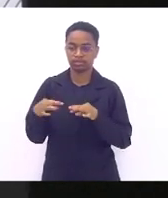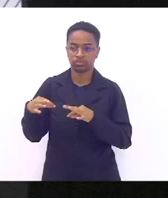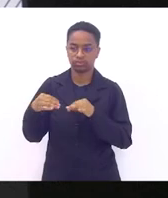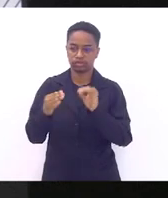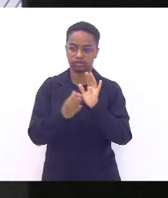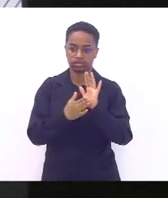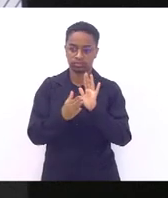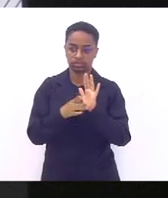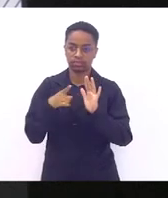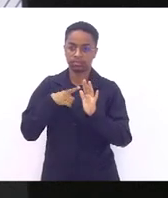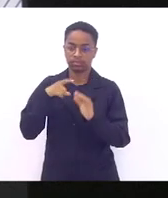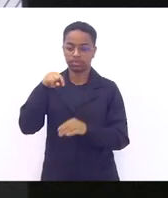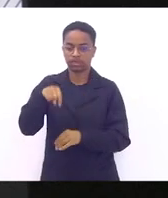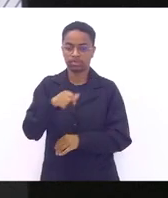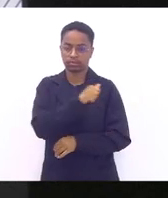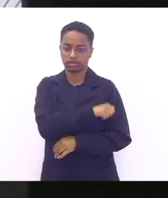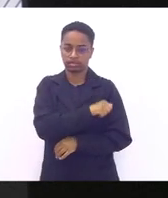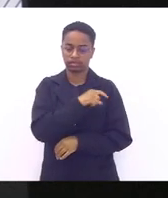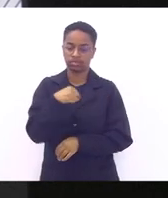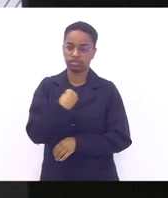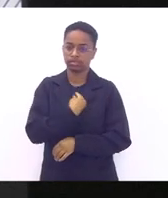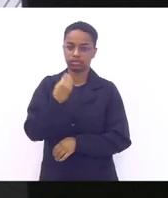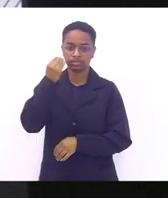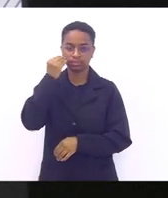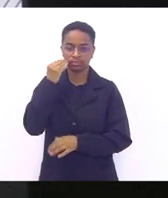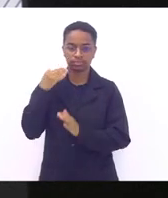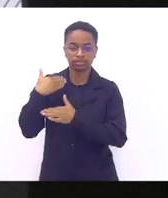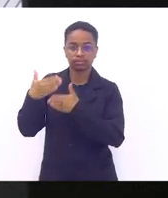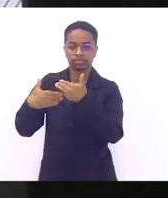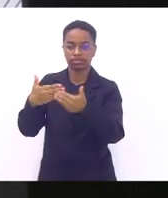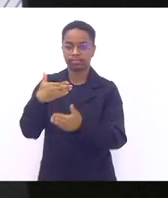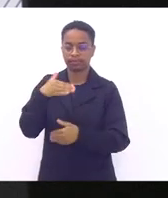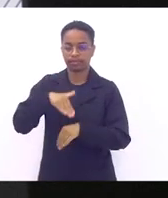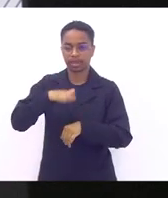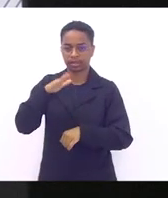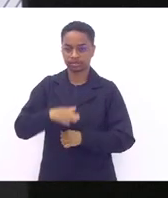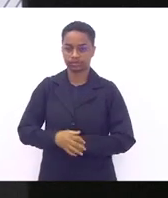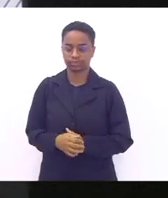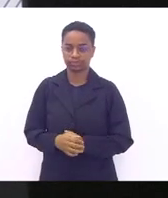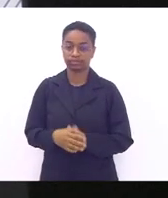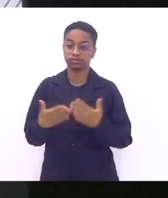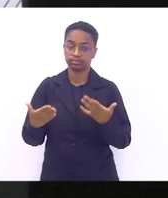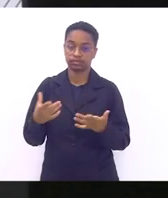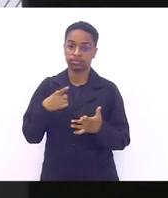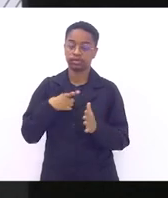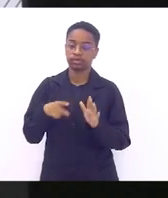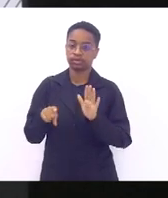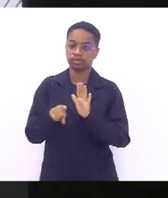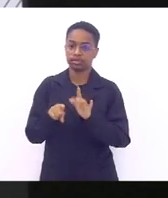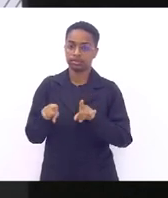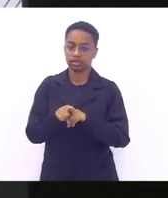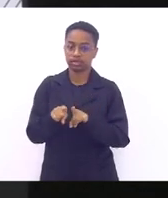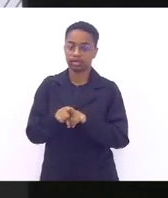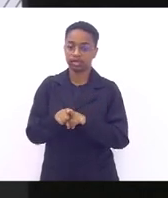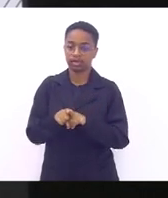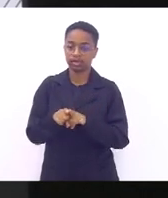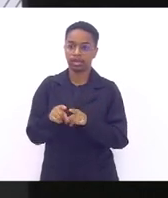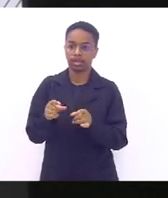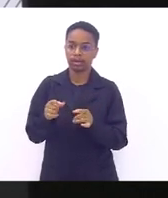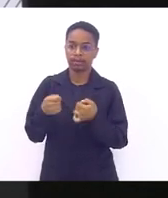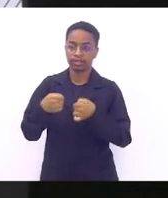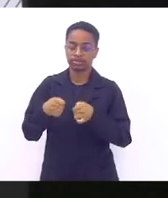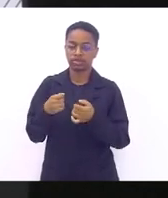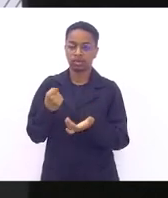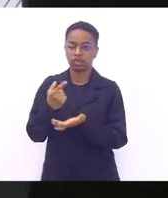Ministério tinha para o Rio de Janeiro, a gente está tentando avançar um pouco a mais. Então, também está previsto a compra do MGT, que é